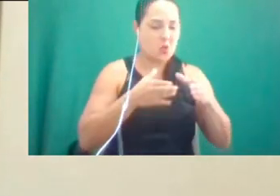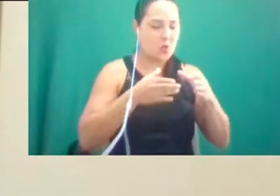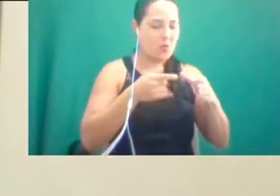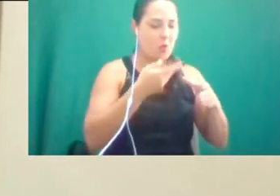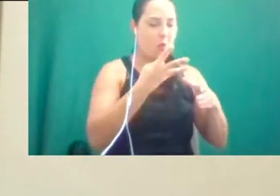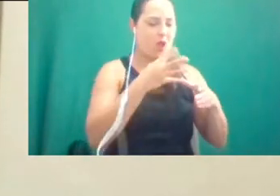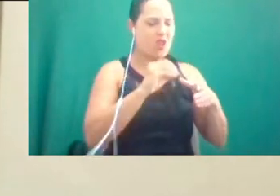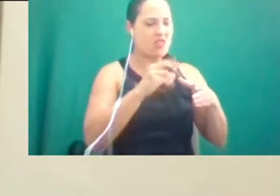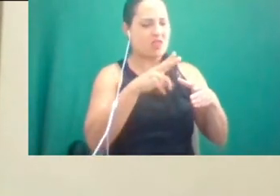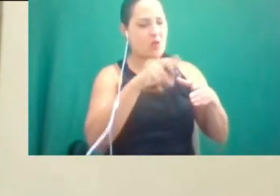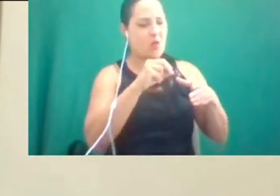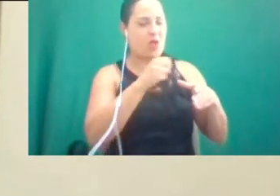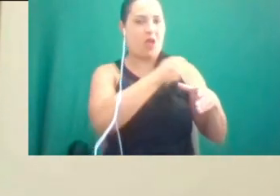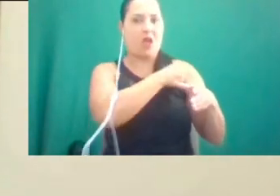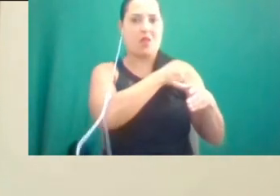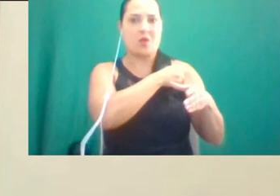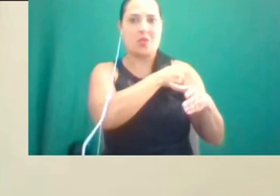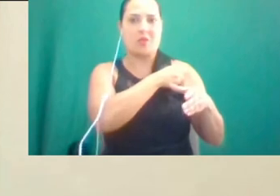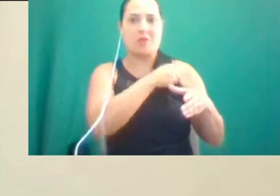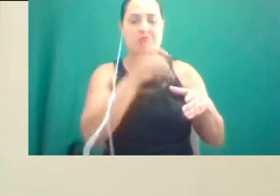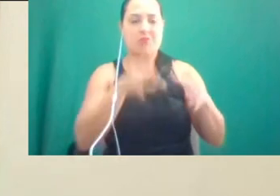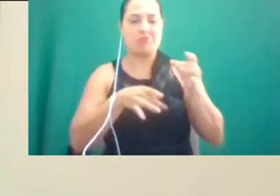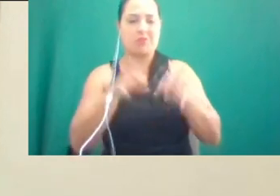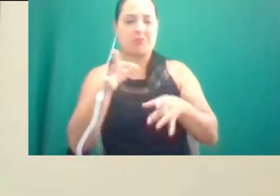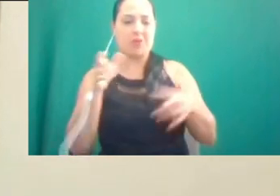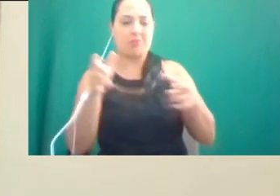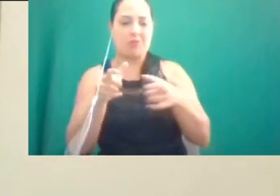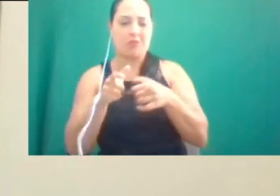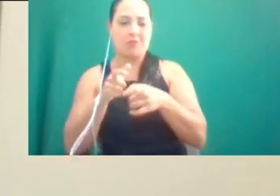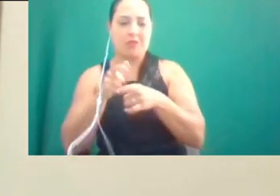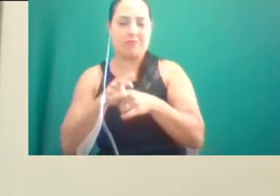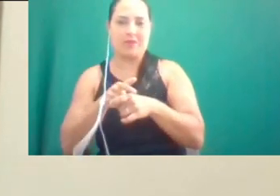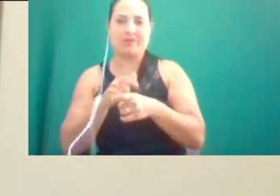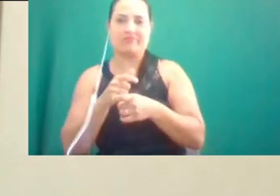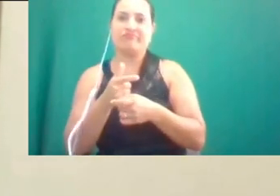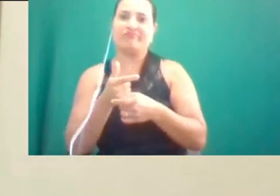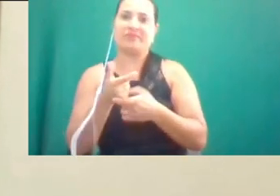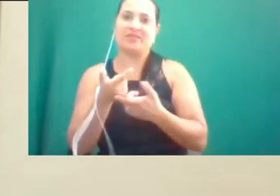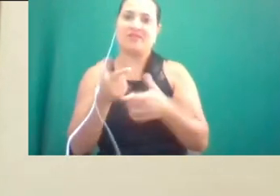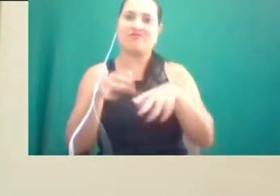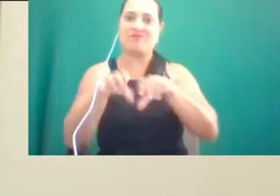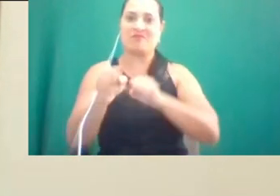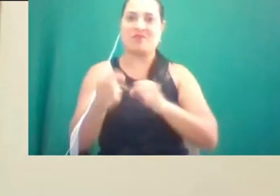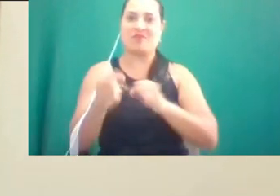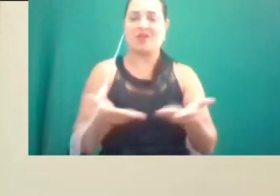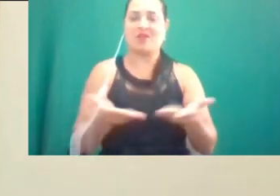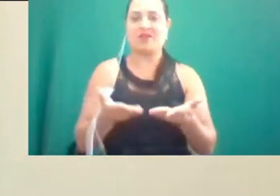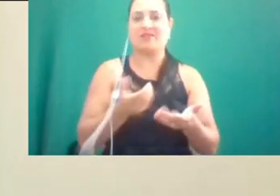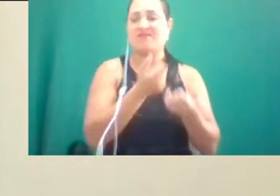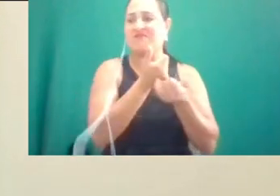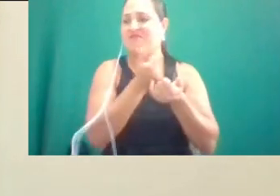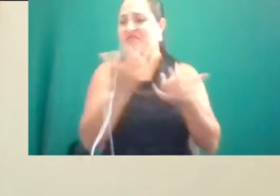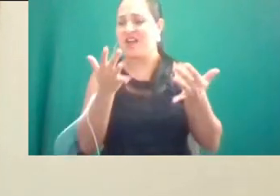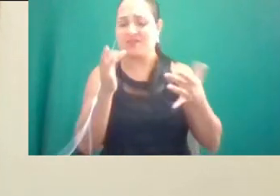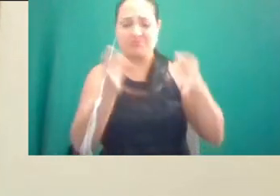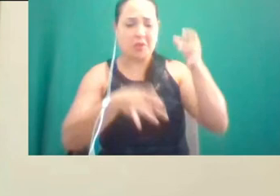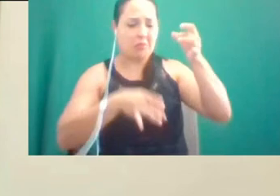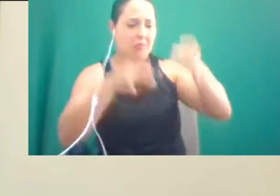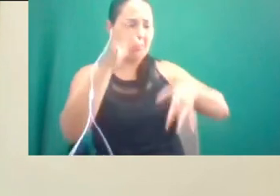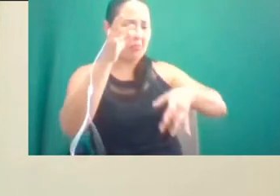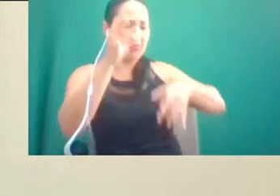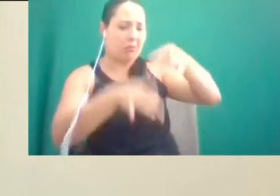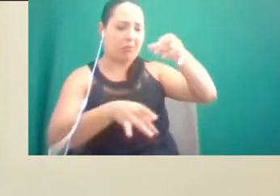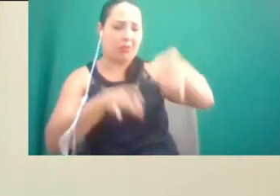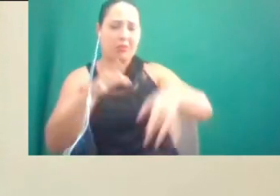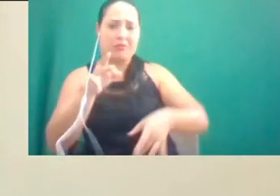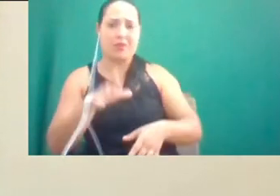dessa graduação. Eu, você, todos somos merecidos. Gostaria de agradecer a todos os professores